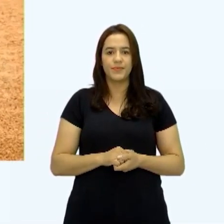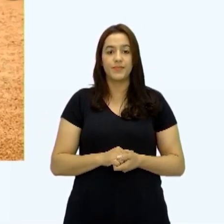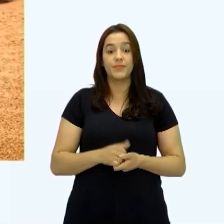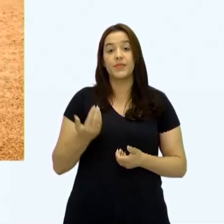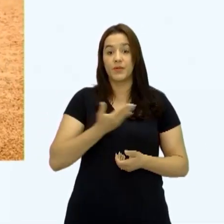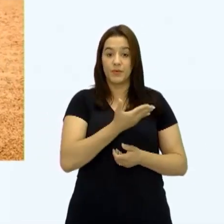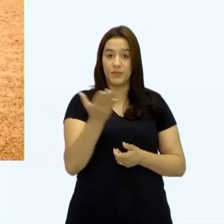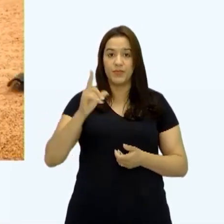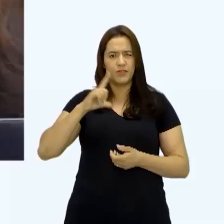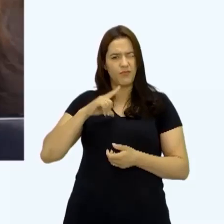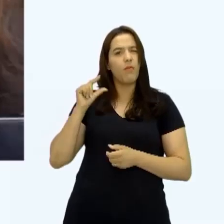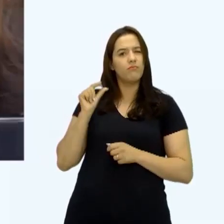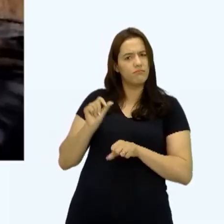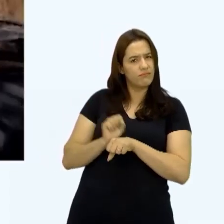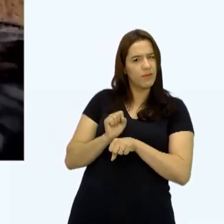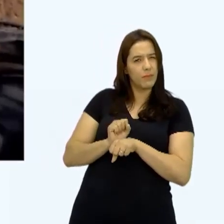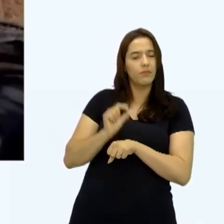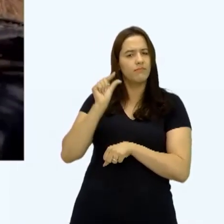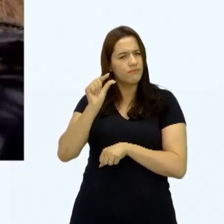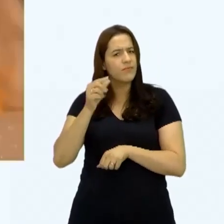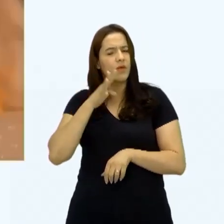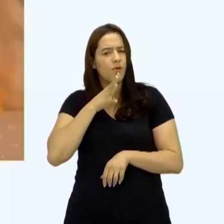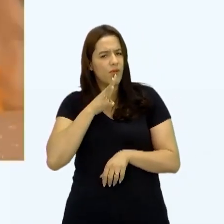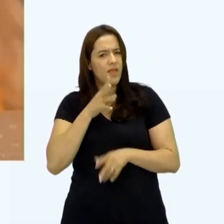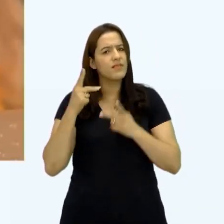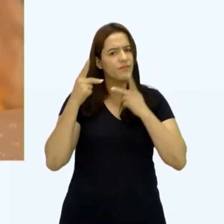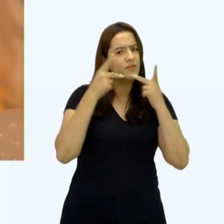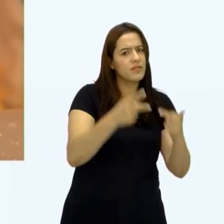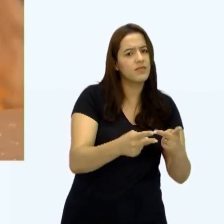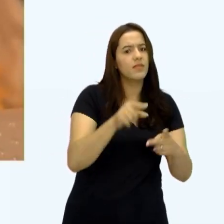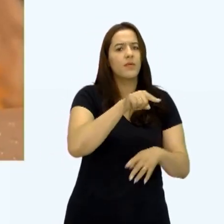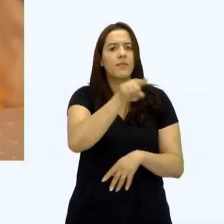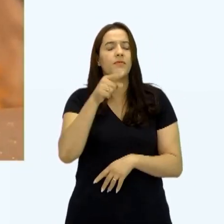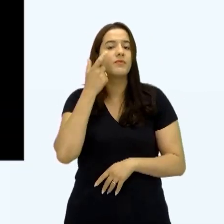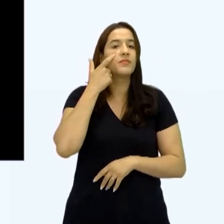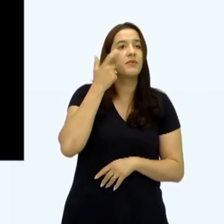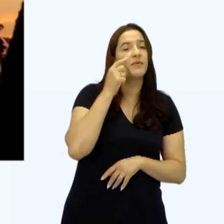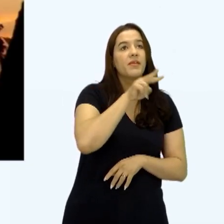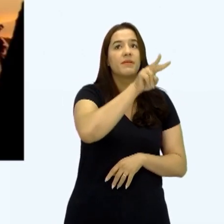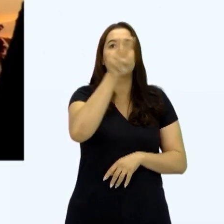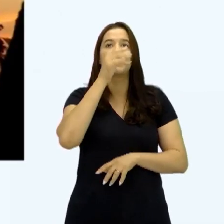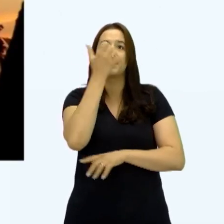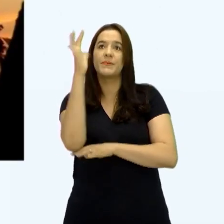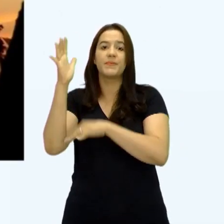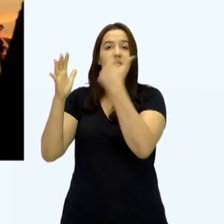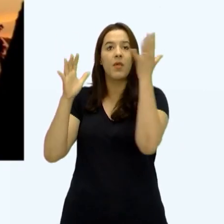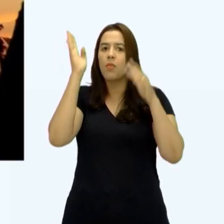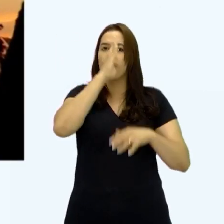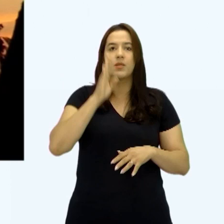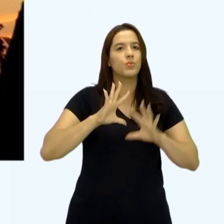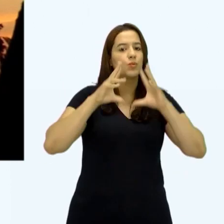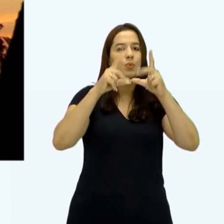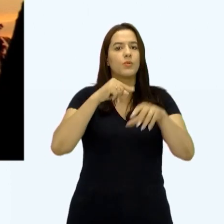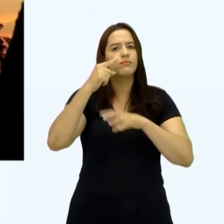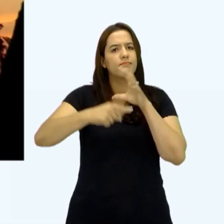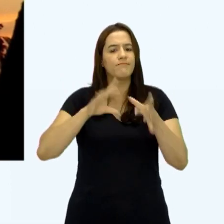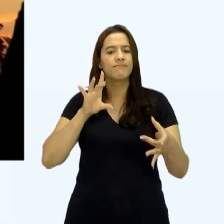Quando você tiver um tempinho, que tal conhecer uma das unidades de conservação espalhadas pelo Brasil e se conectar com a